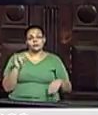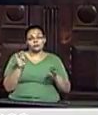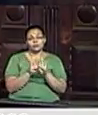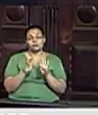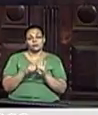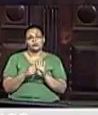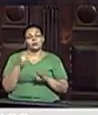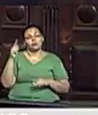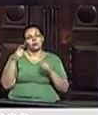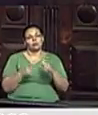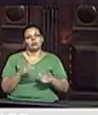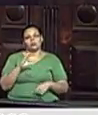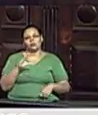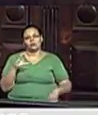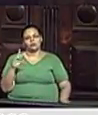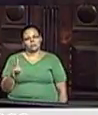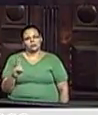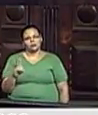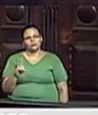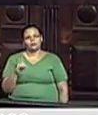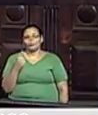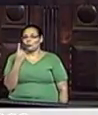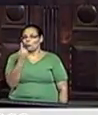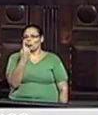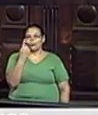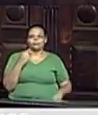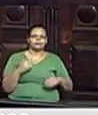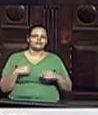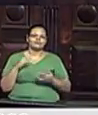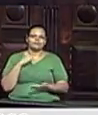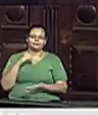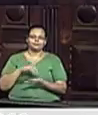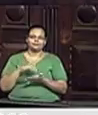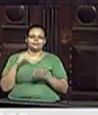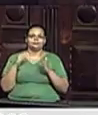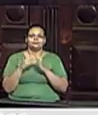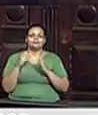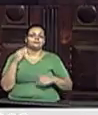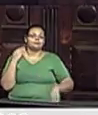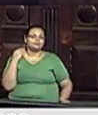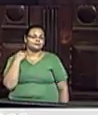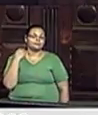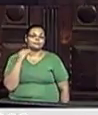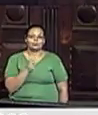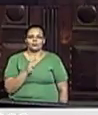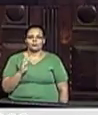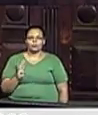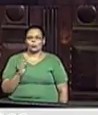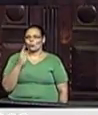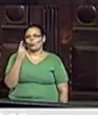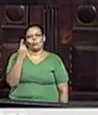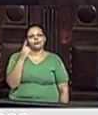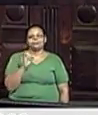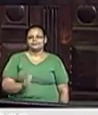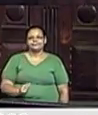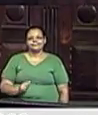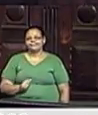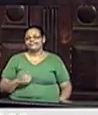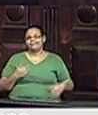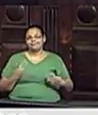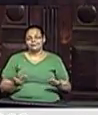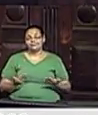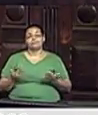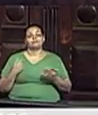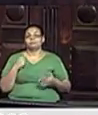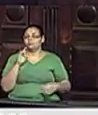Na Cidade de Deus, não era a única agência do Banco do Brasil, a única agência bancária na Cidade de Deus. Isso tem